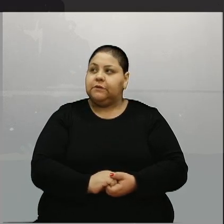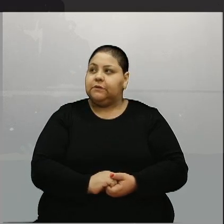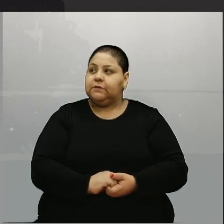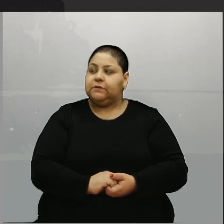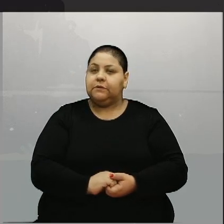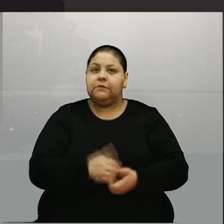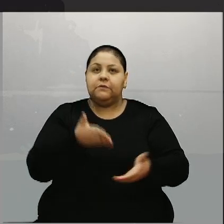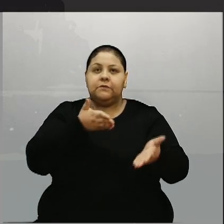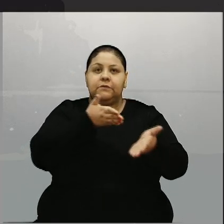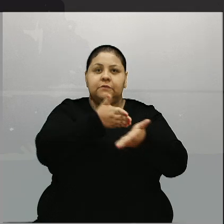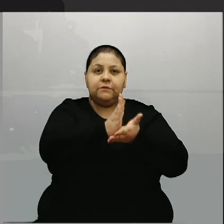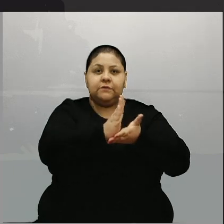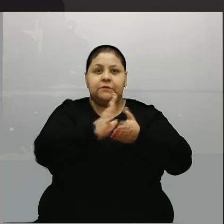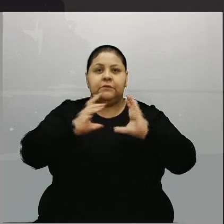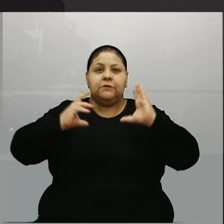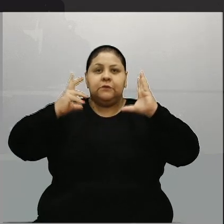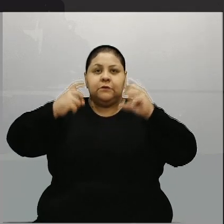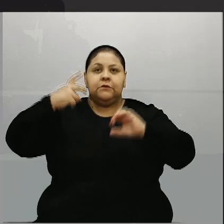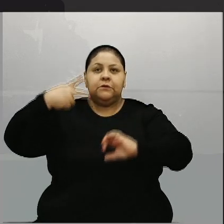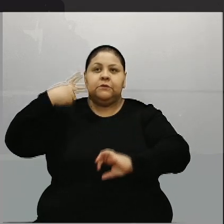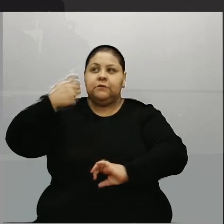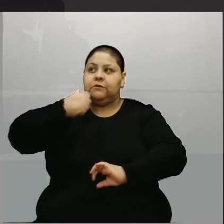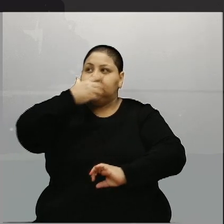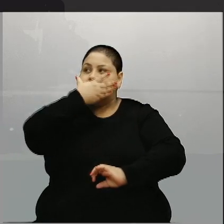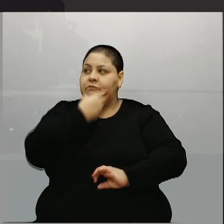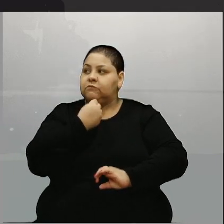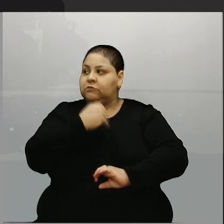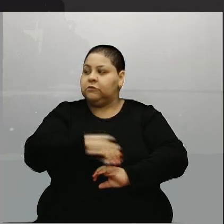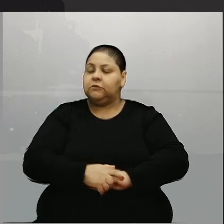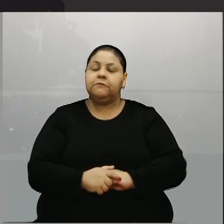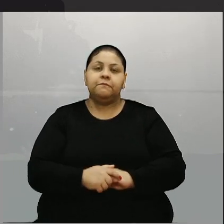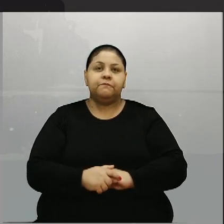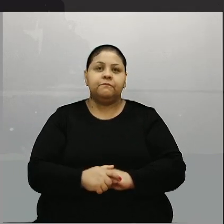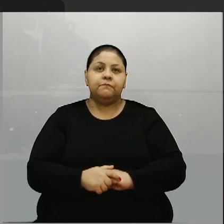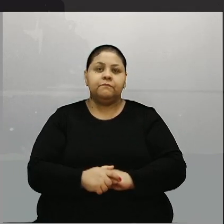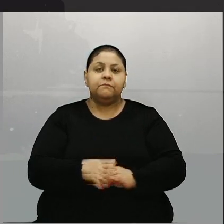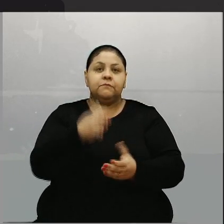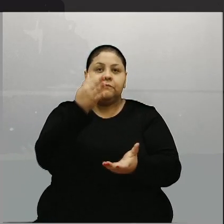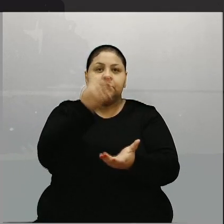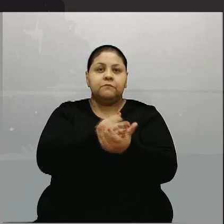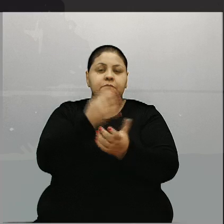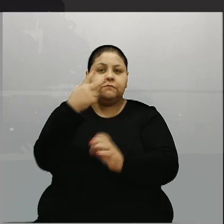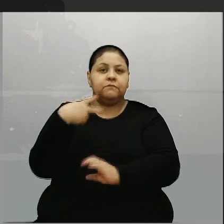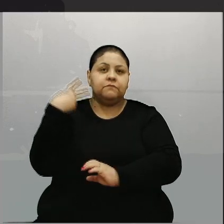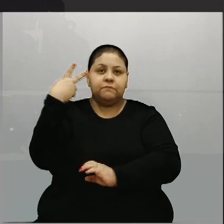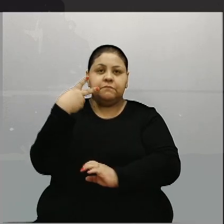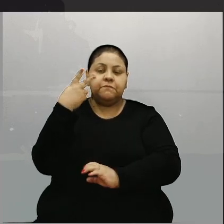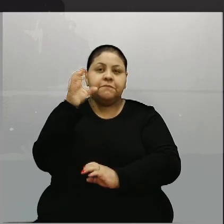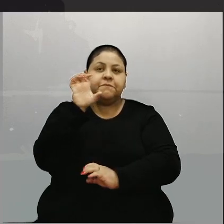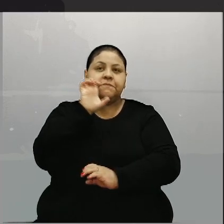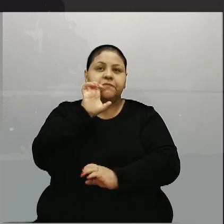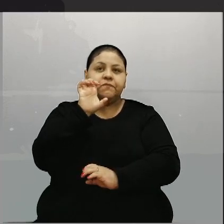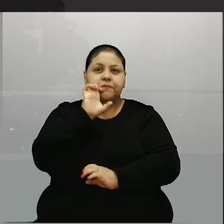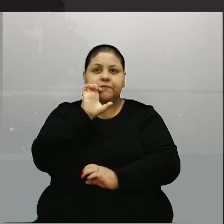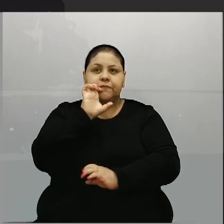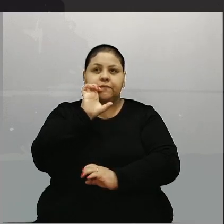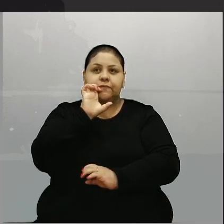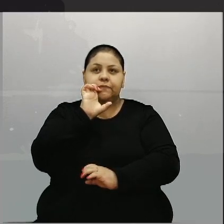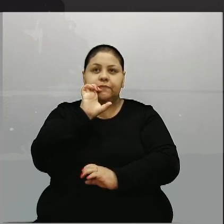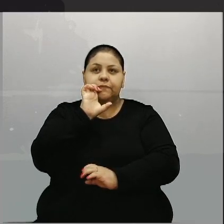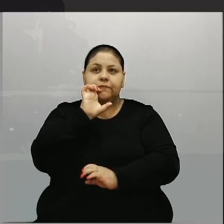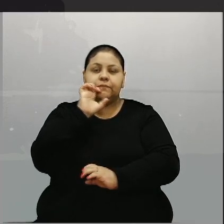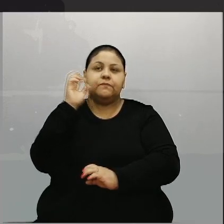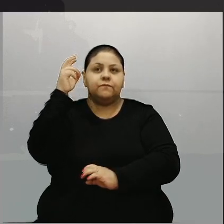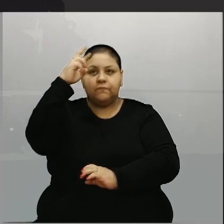foi aprovado por unanimidade das vereadoras e vereadores, com a ausência da vereadora Estela Balardim, do vereador